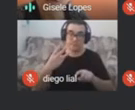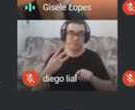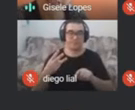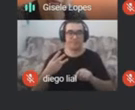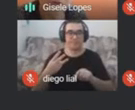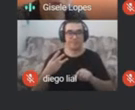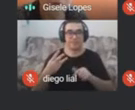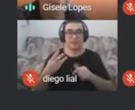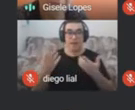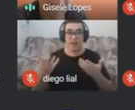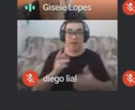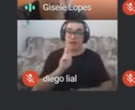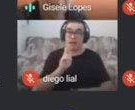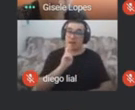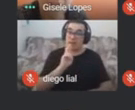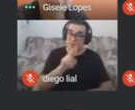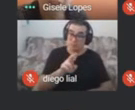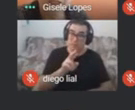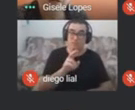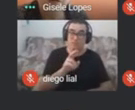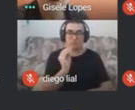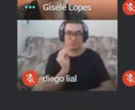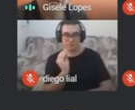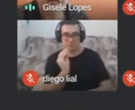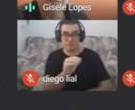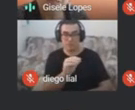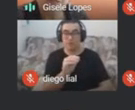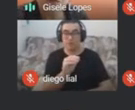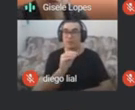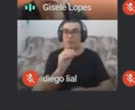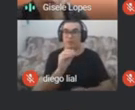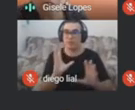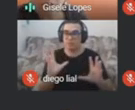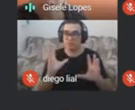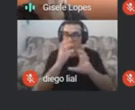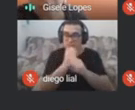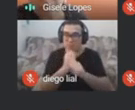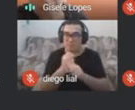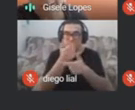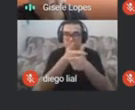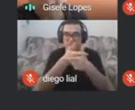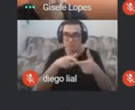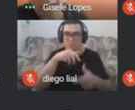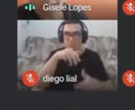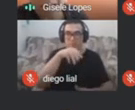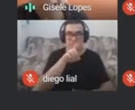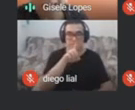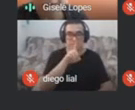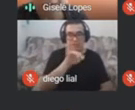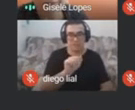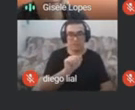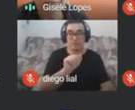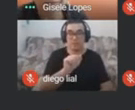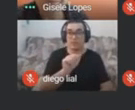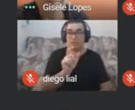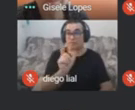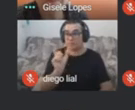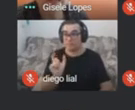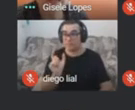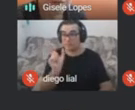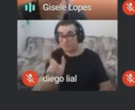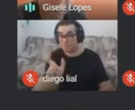o resultado, ele é dado numa média, mais ou menos o desvio dessas 3